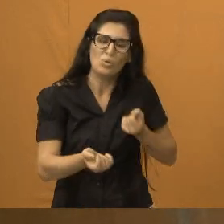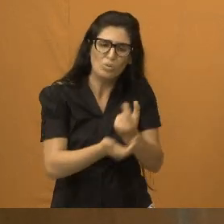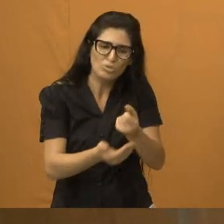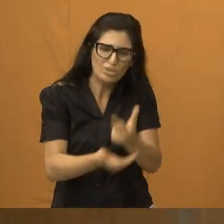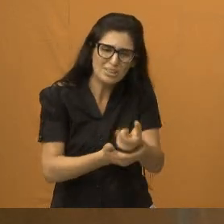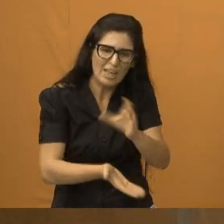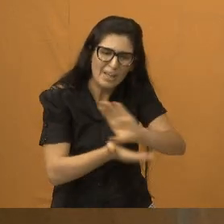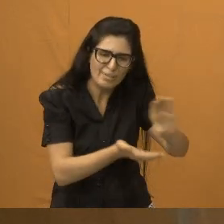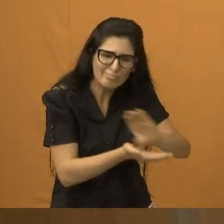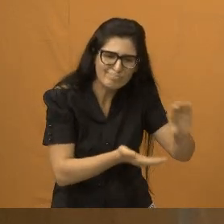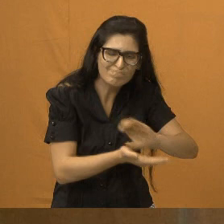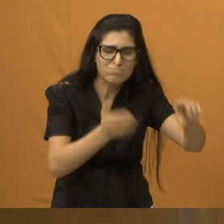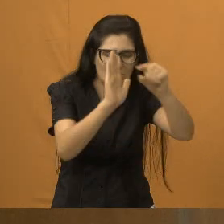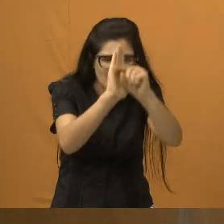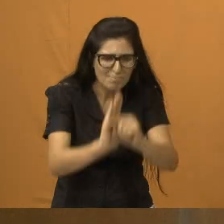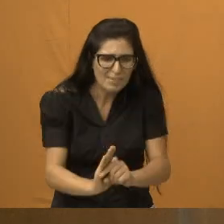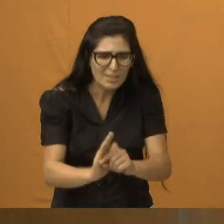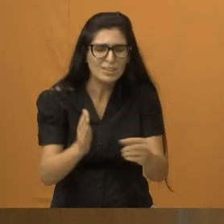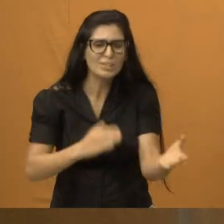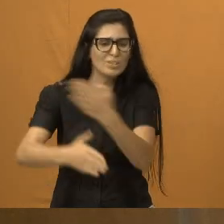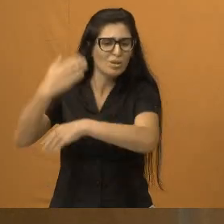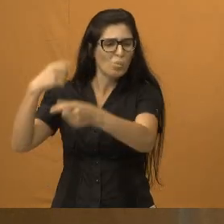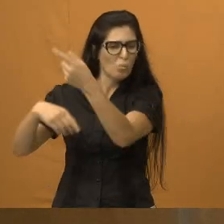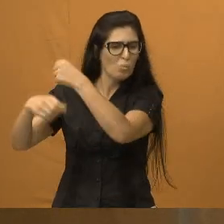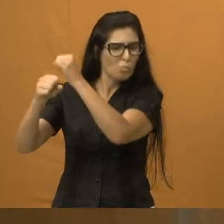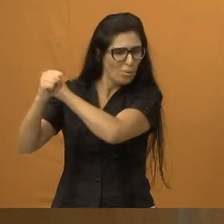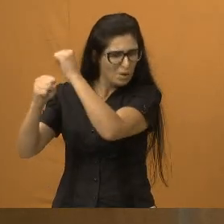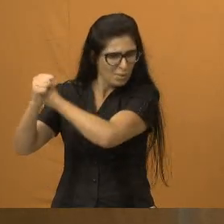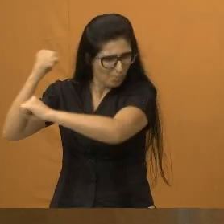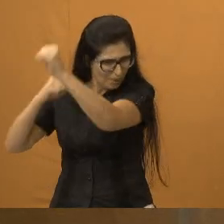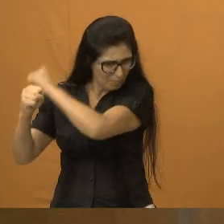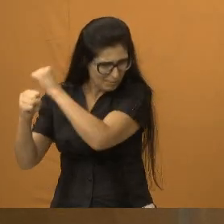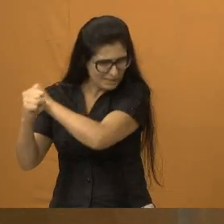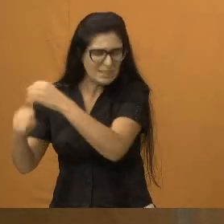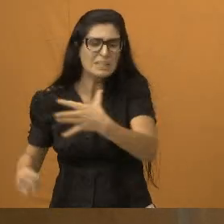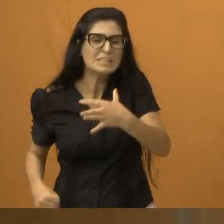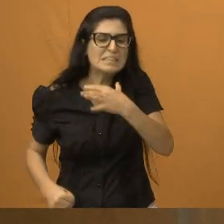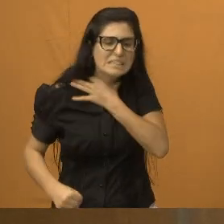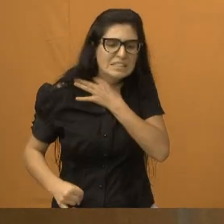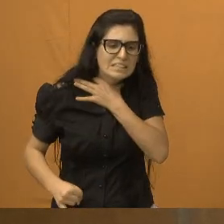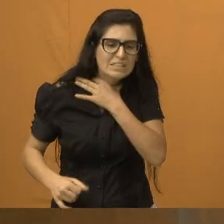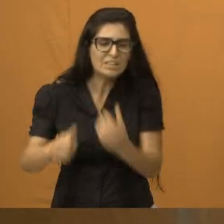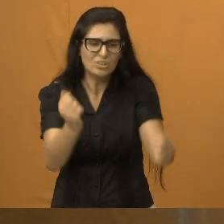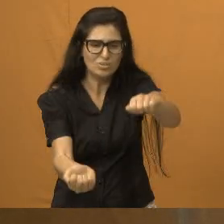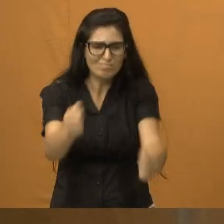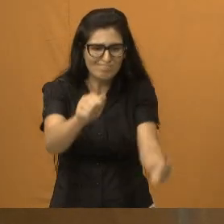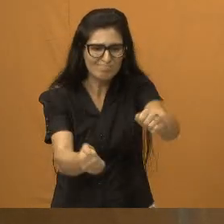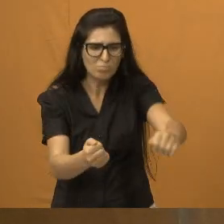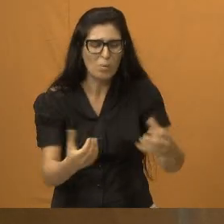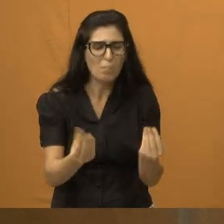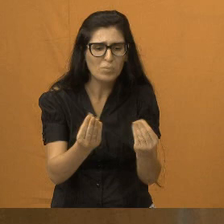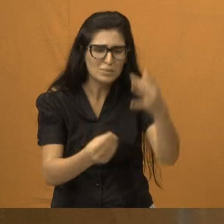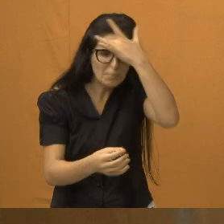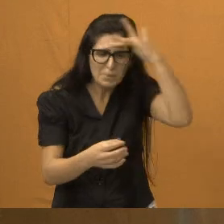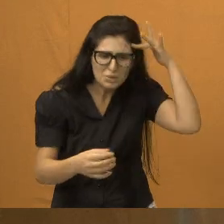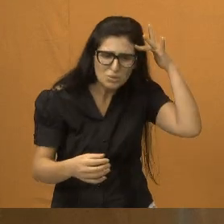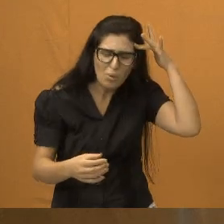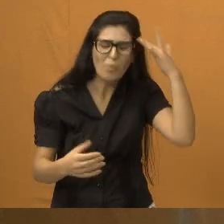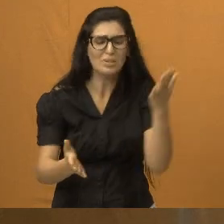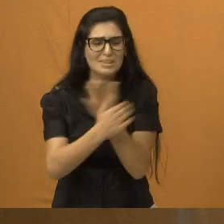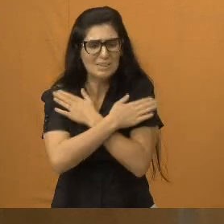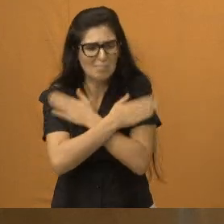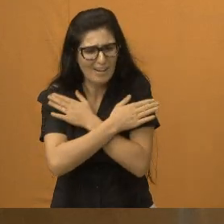grande situação no ano passado, que foi a crise automobilística, né? Onde tivemos muita perca de empregos, né? Devido à crise